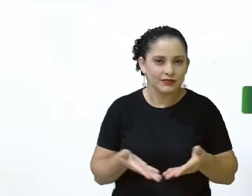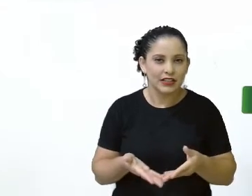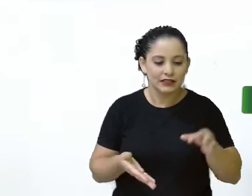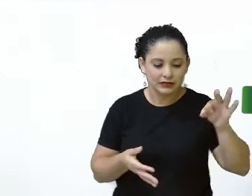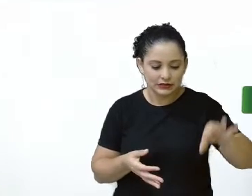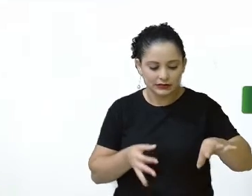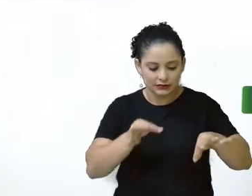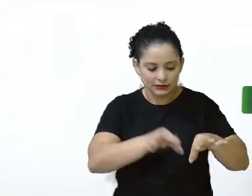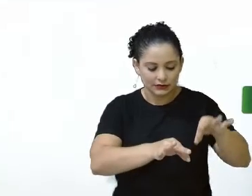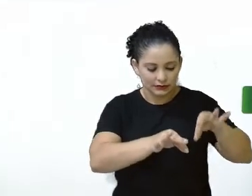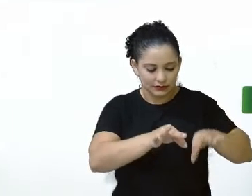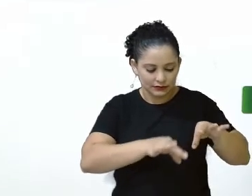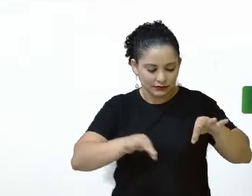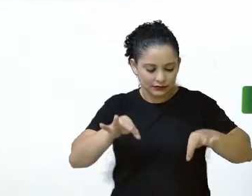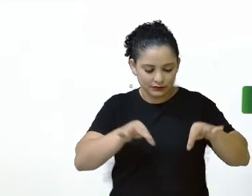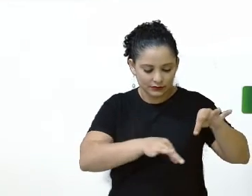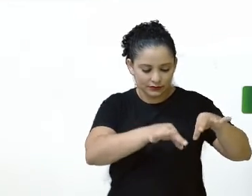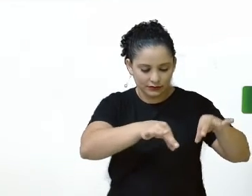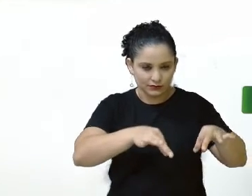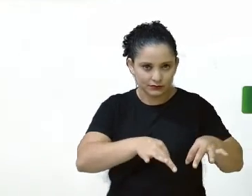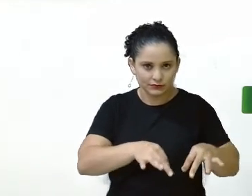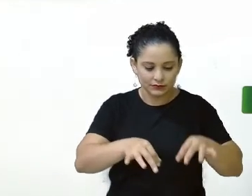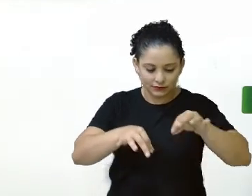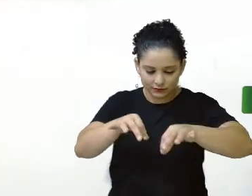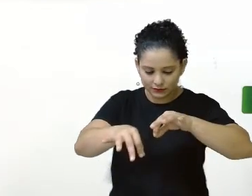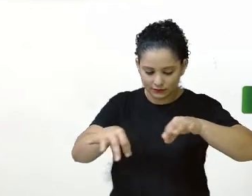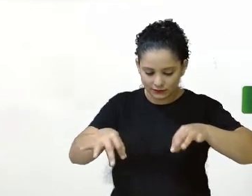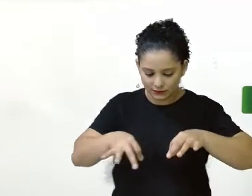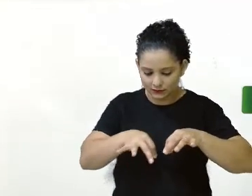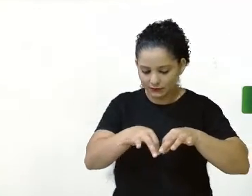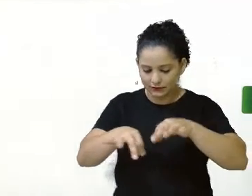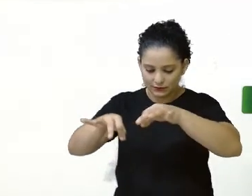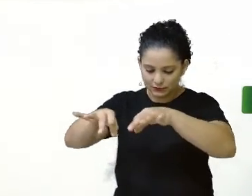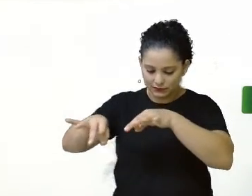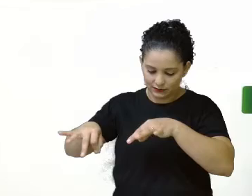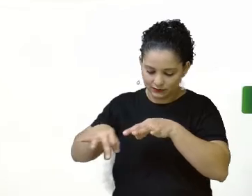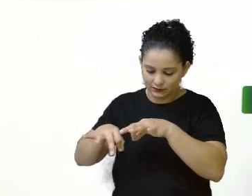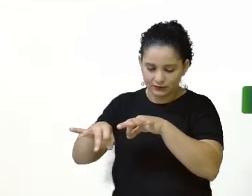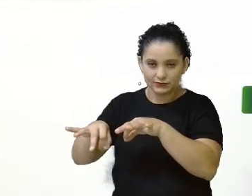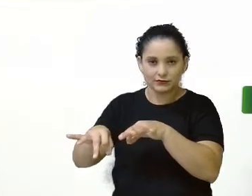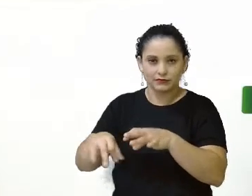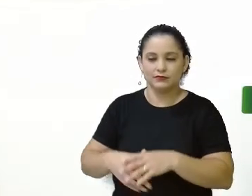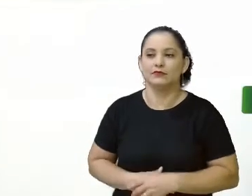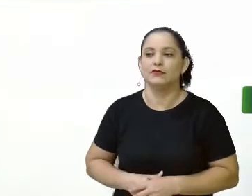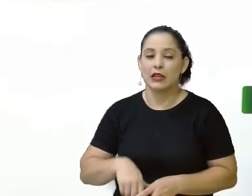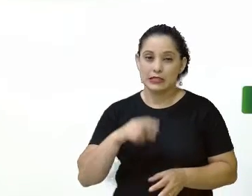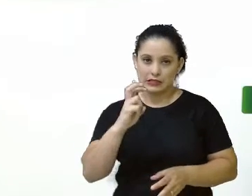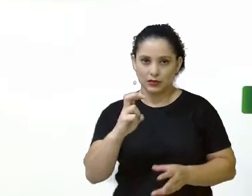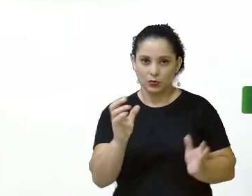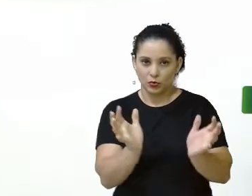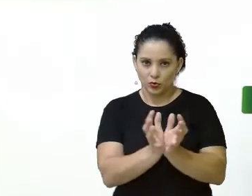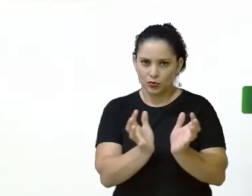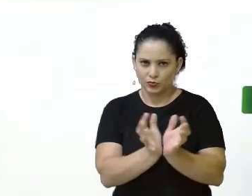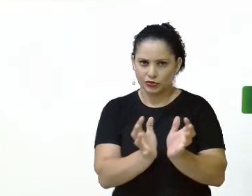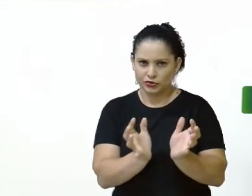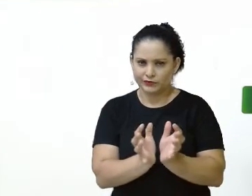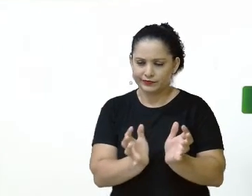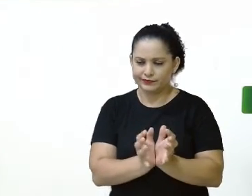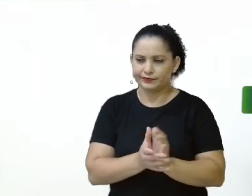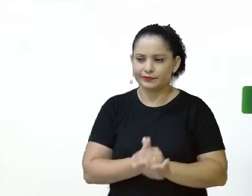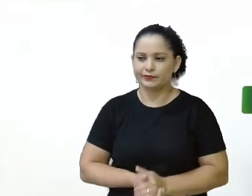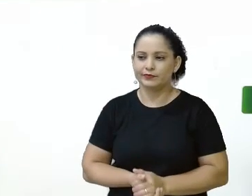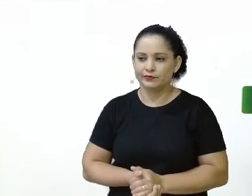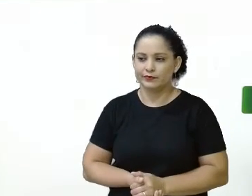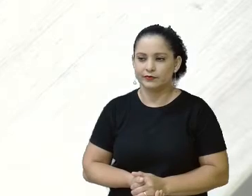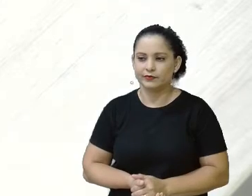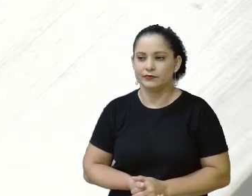Não são 5 grupos? São 5 grupos, quinto ano. Olha aí. Vamos sair lotando os alunos.